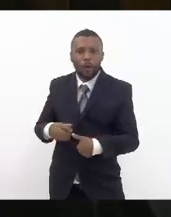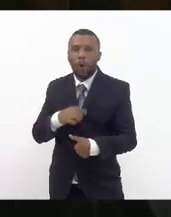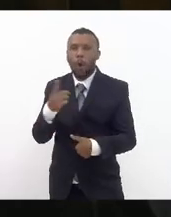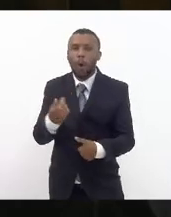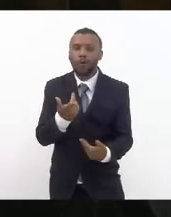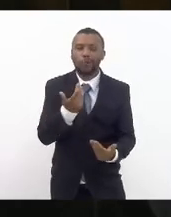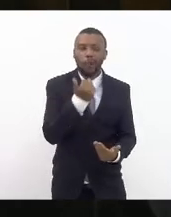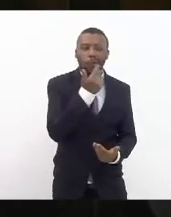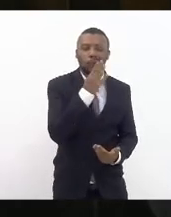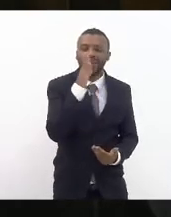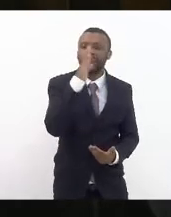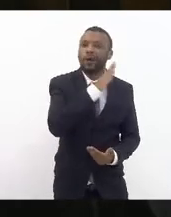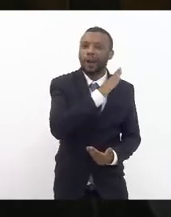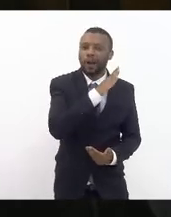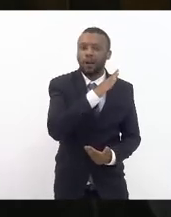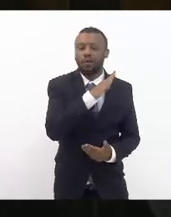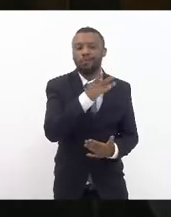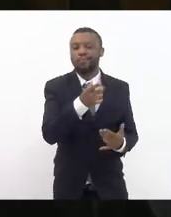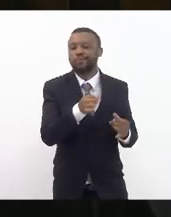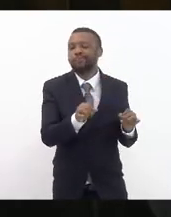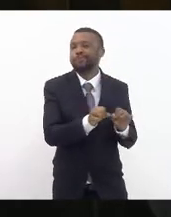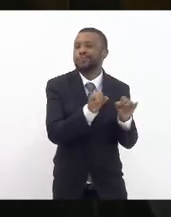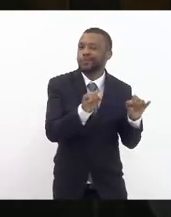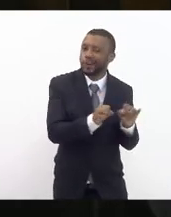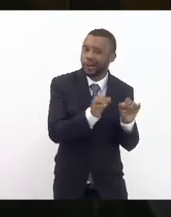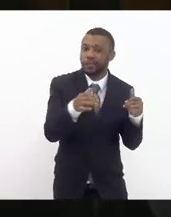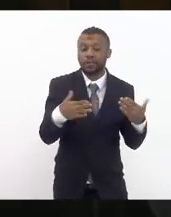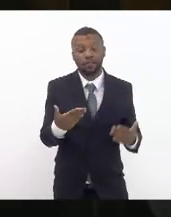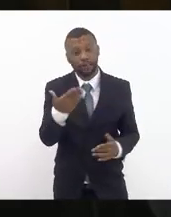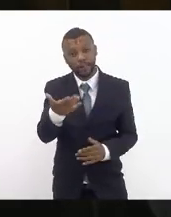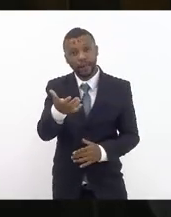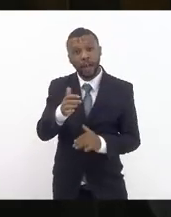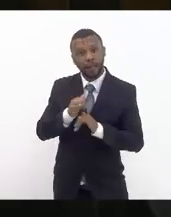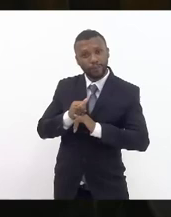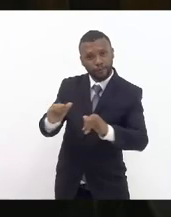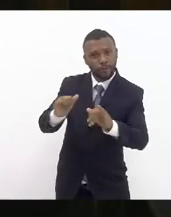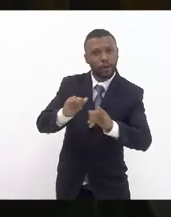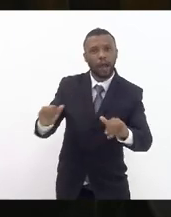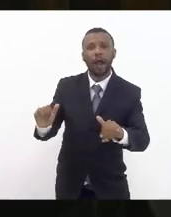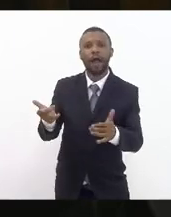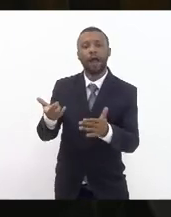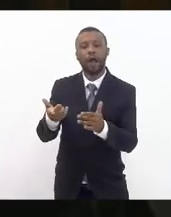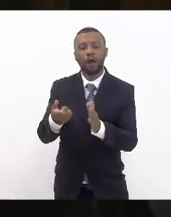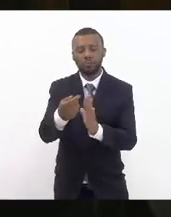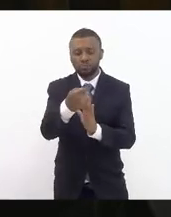Excelência aqui está querendo divulgar um instrumento nacional